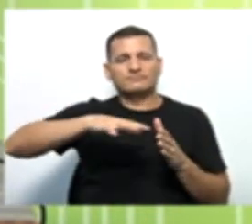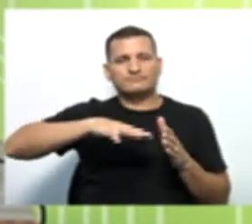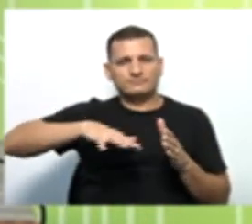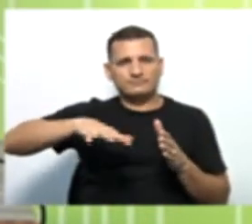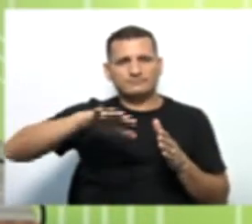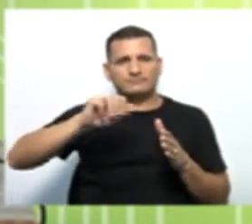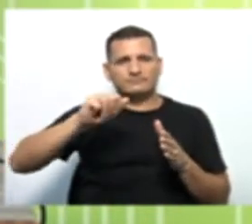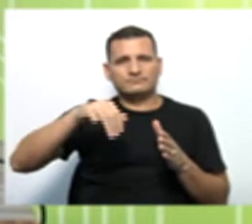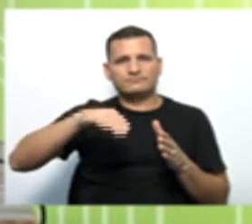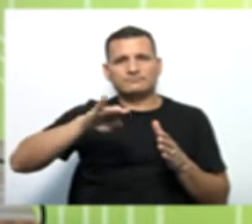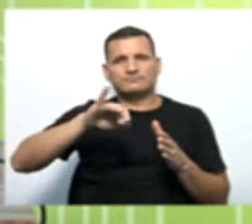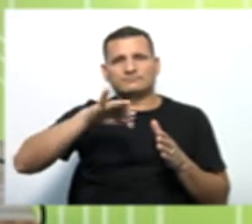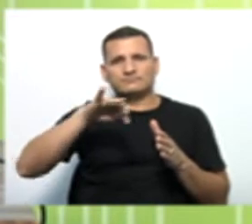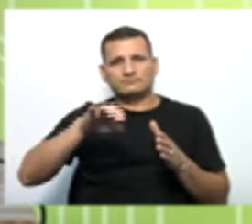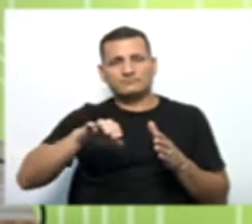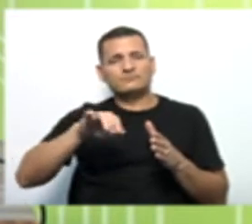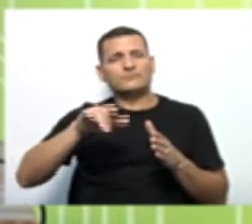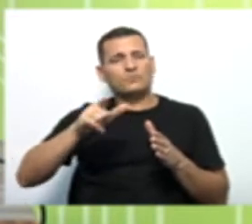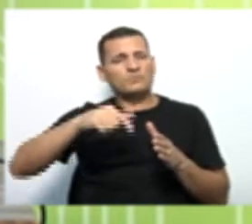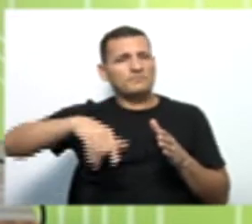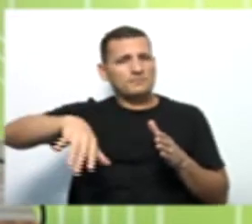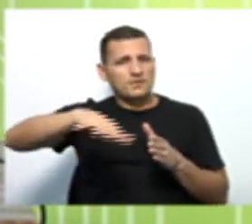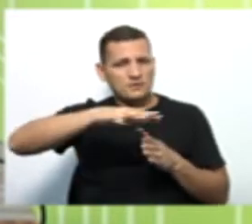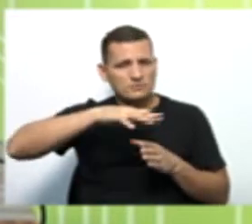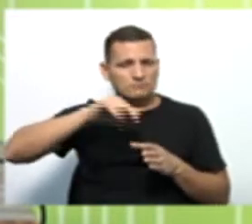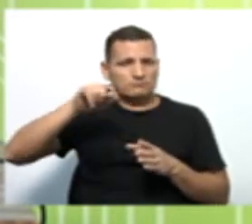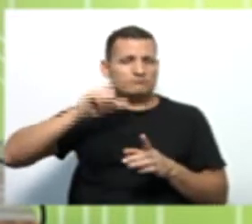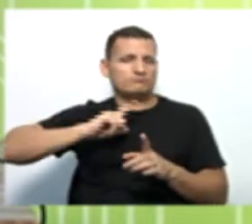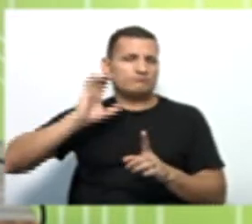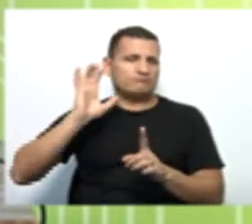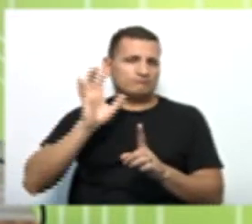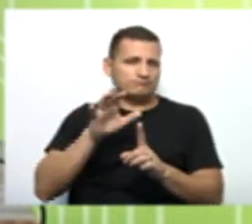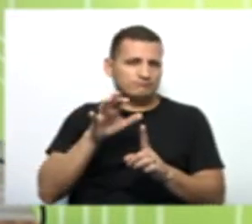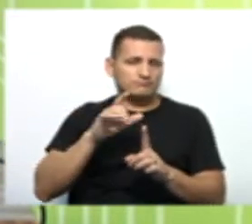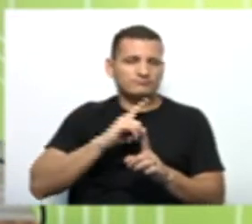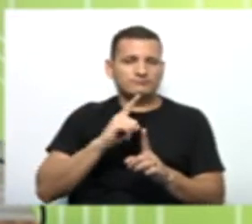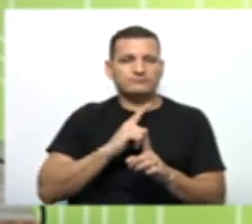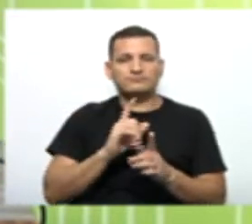E você sofre influência desse meio ambiente. Por exemplo,